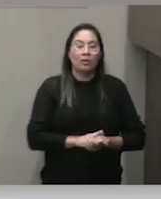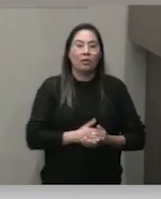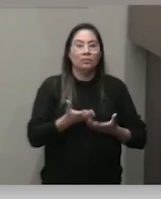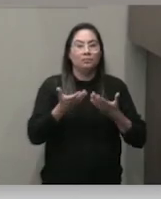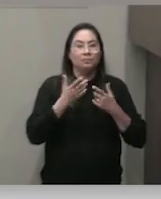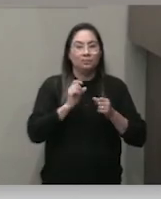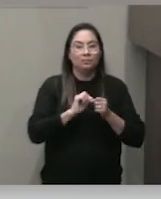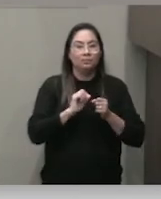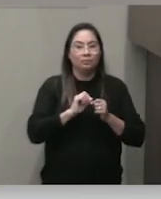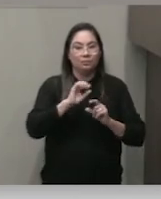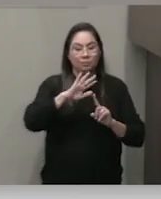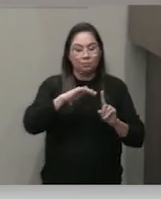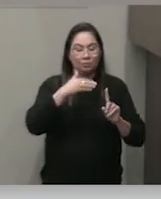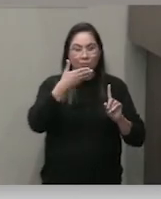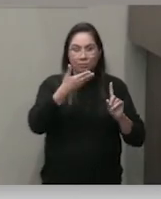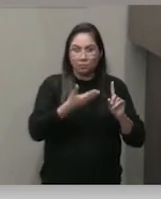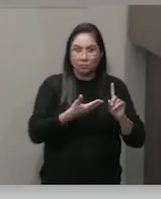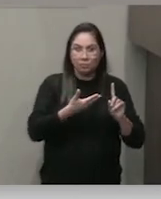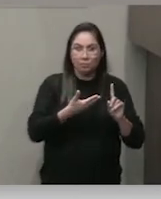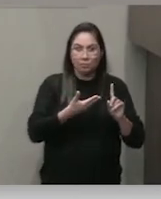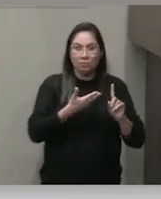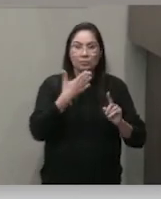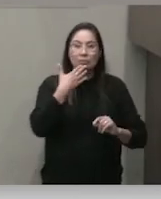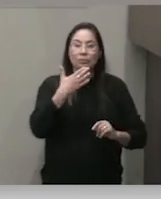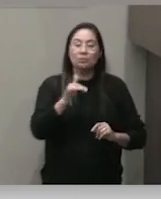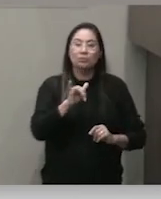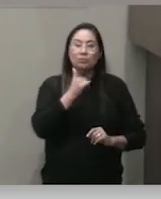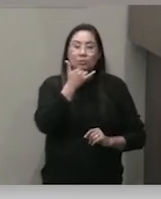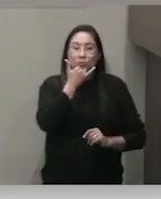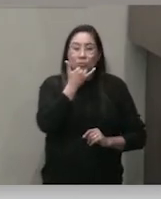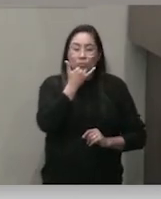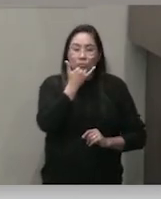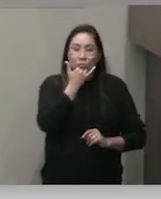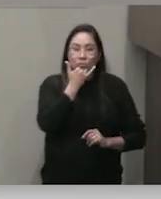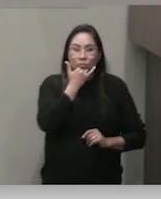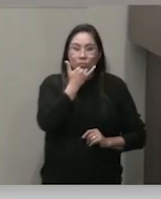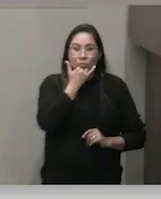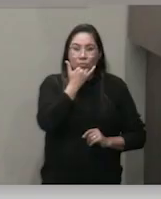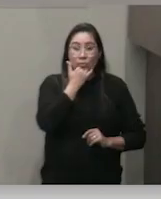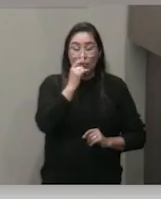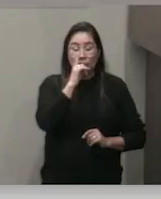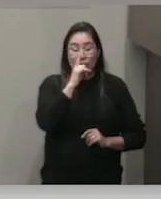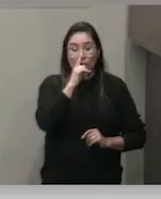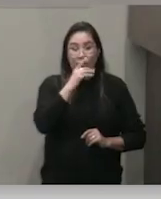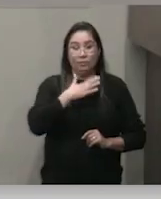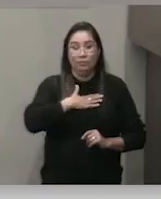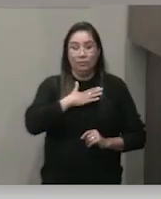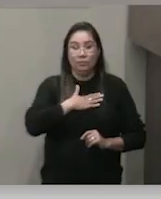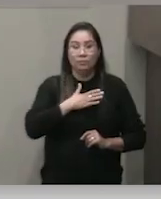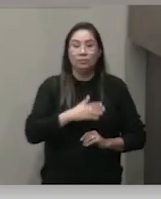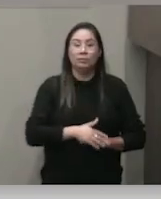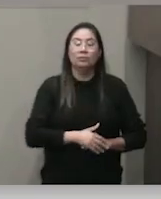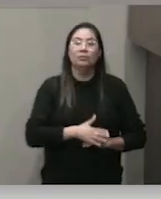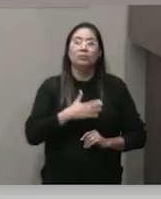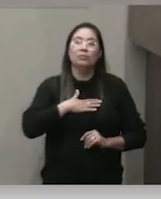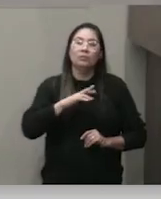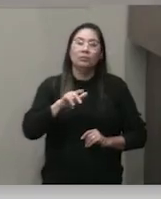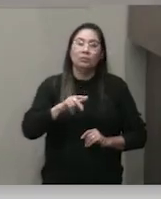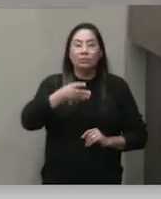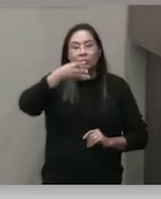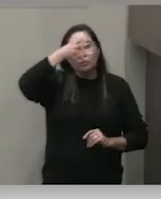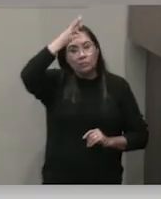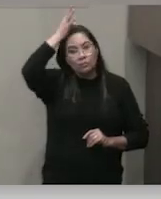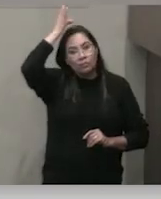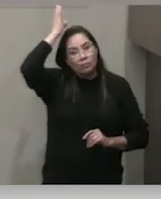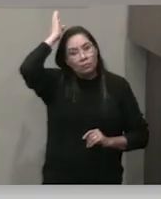reconhecimento. E peço desde já um pedido de desculpas, que foi falha minha, aos meus irmãos do Corpo de